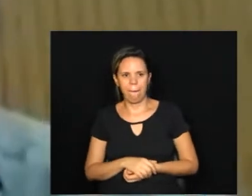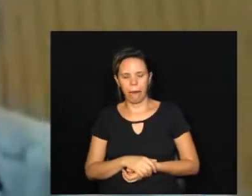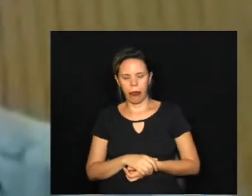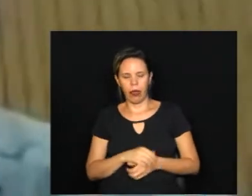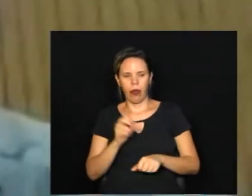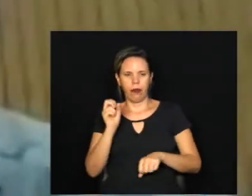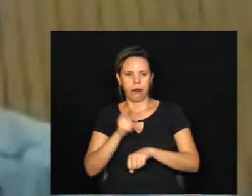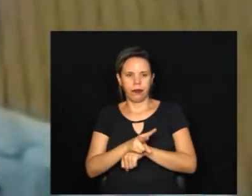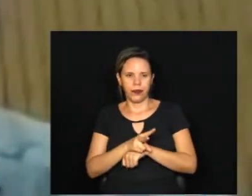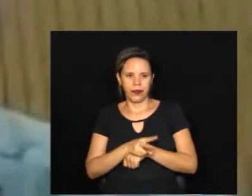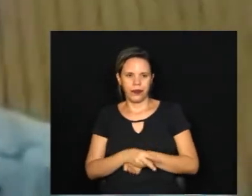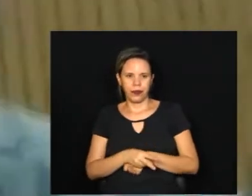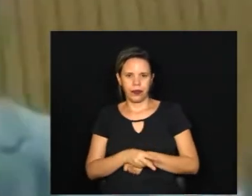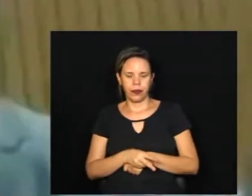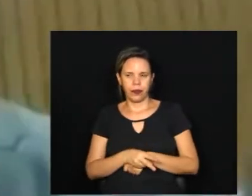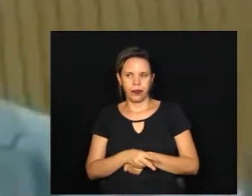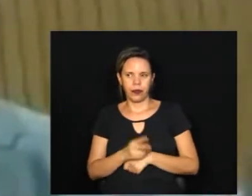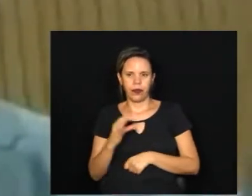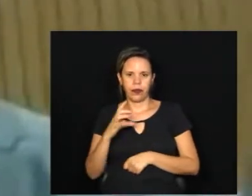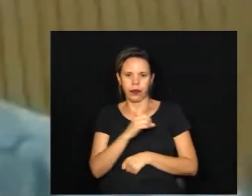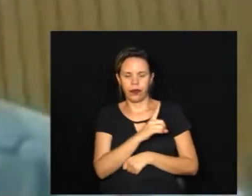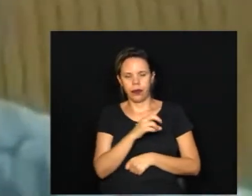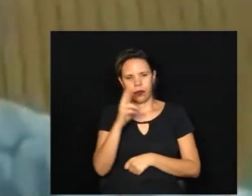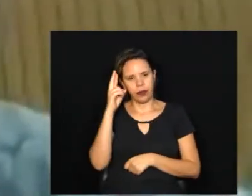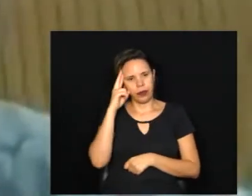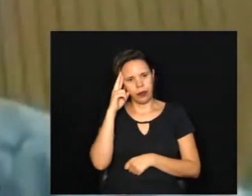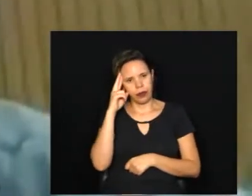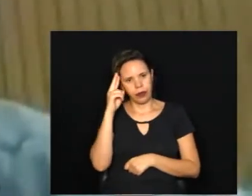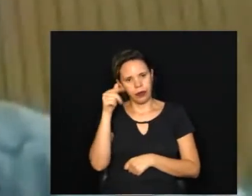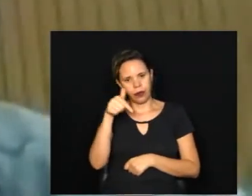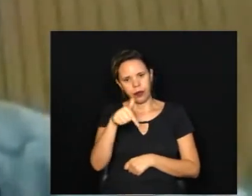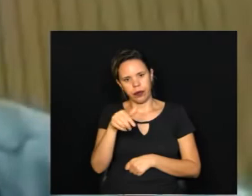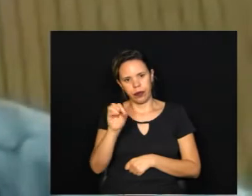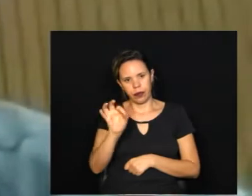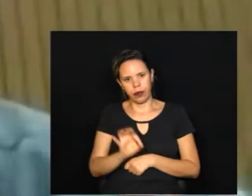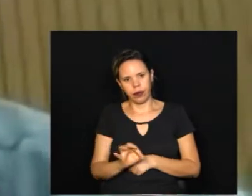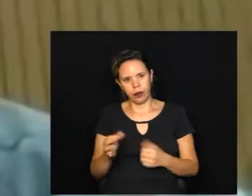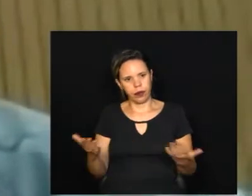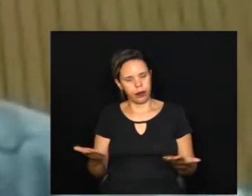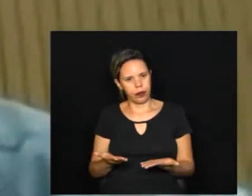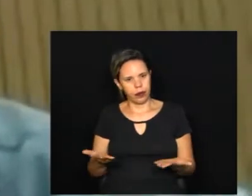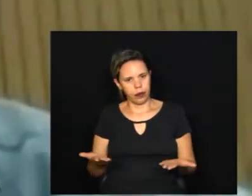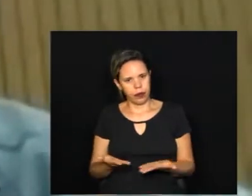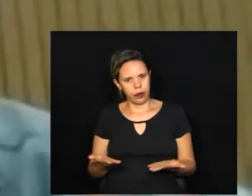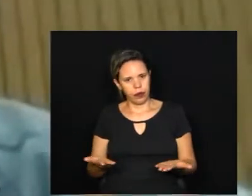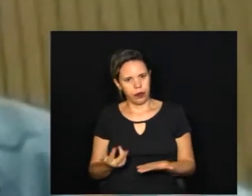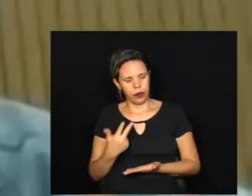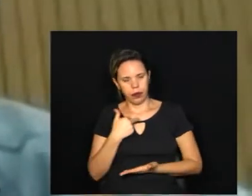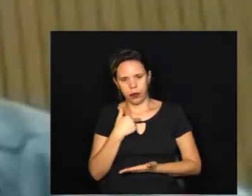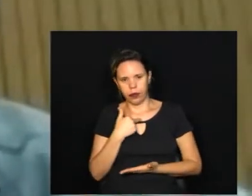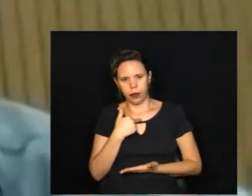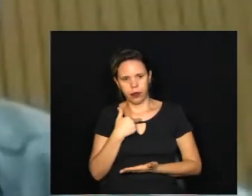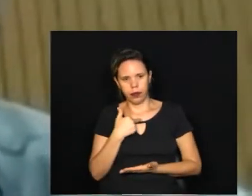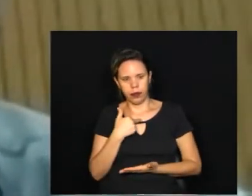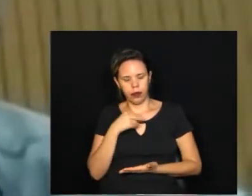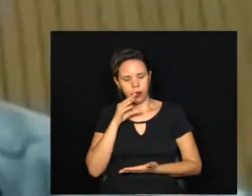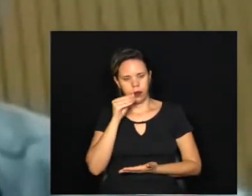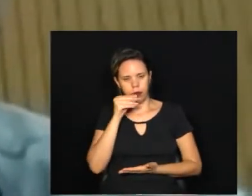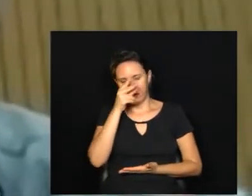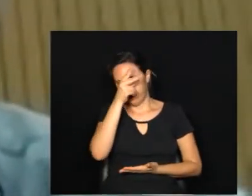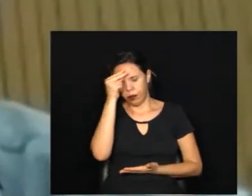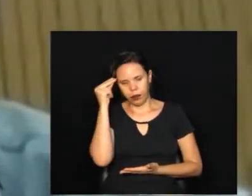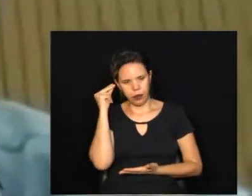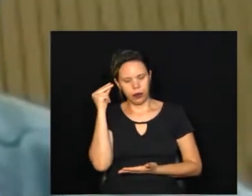Cargos de coordenação, 70% hoje estão ocupados por servidores de